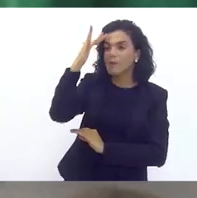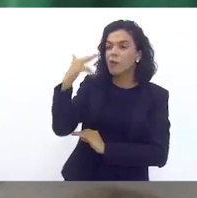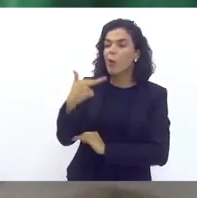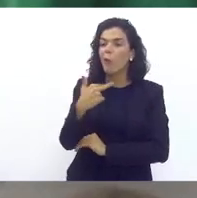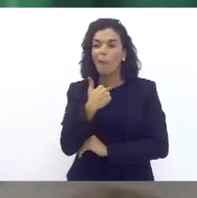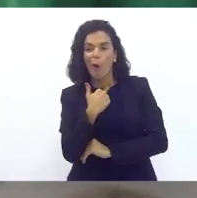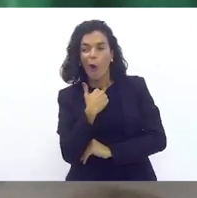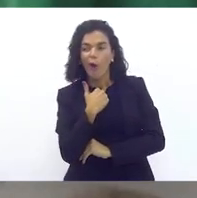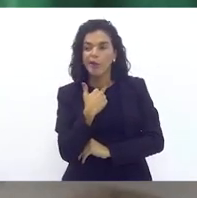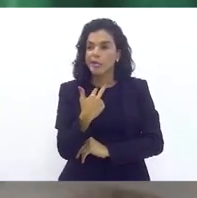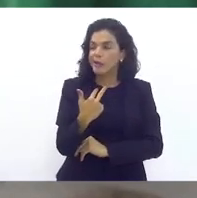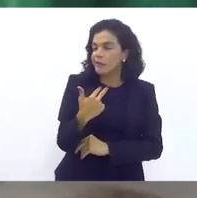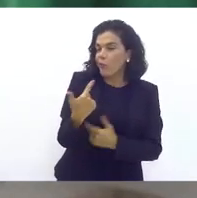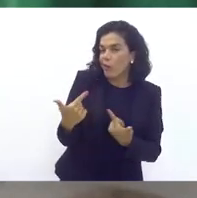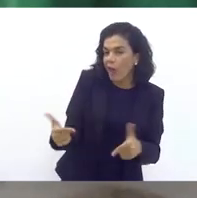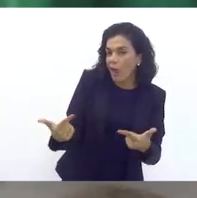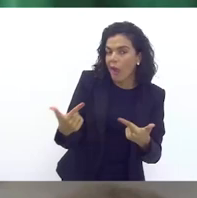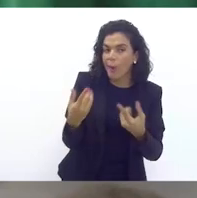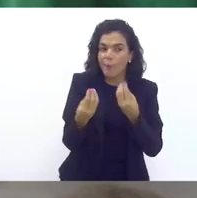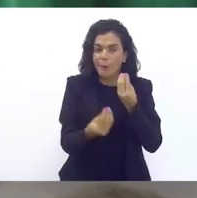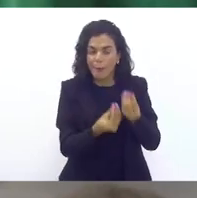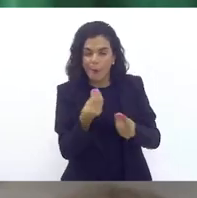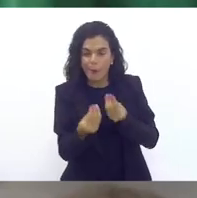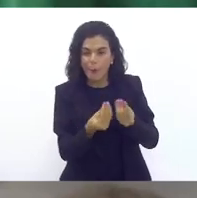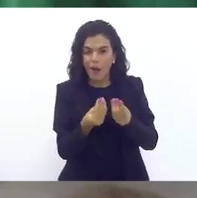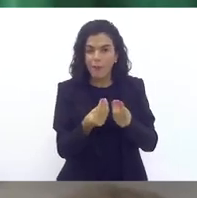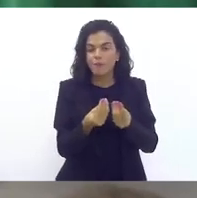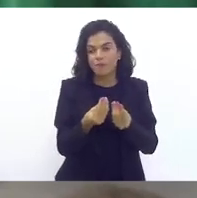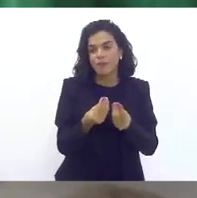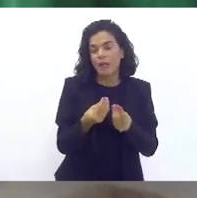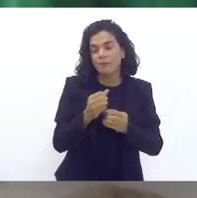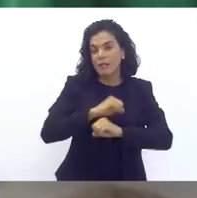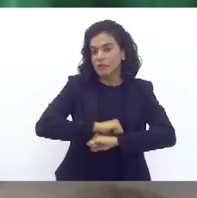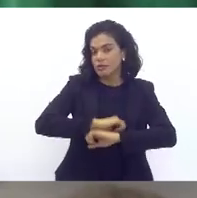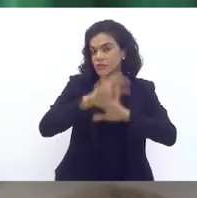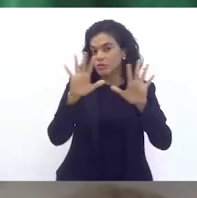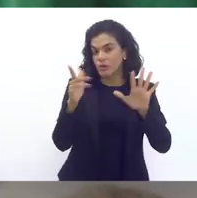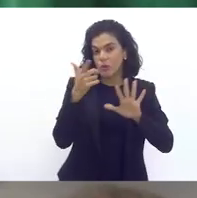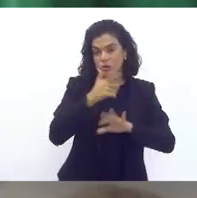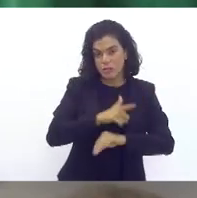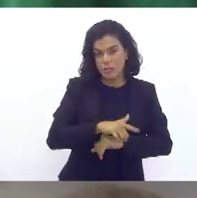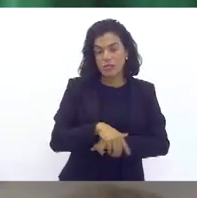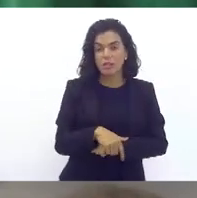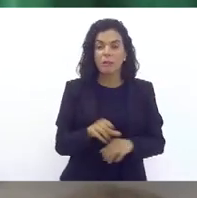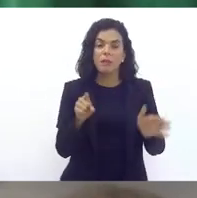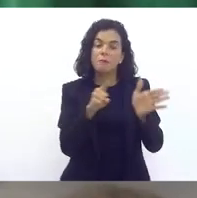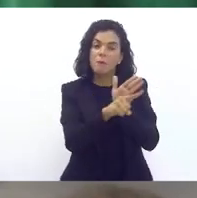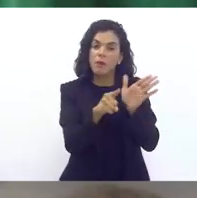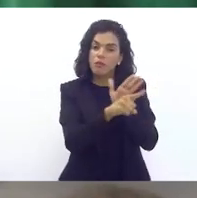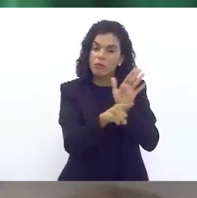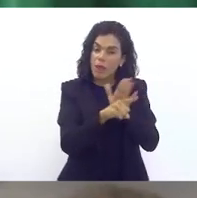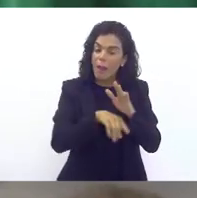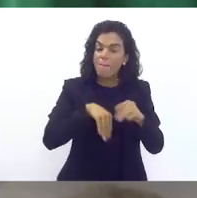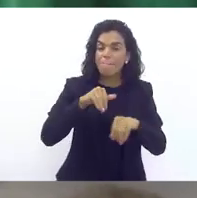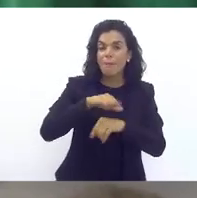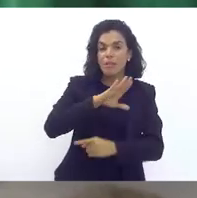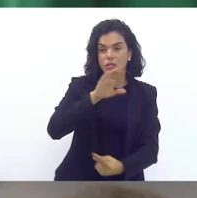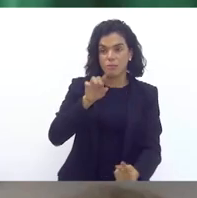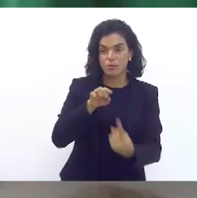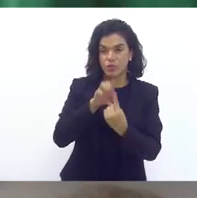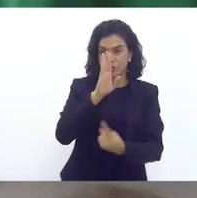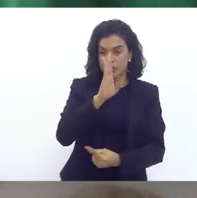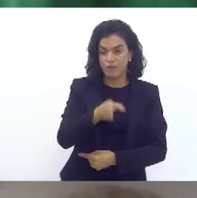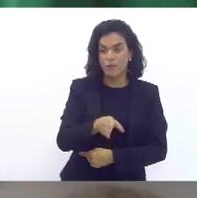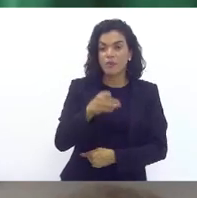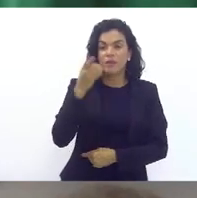pode ou que não deve por essa ou por aquela razão, para a gente ter clareza e questionar de maneira mais objetiva.